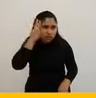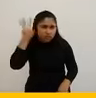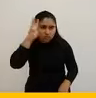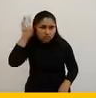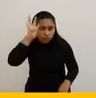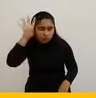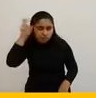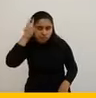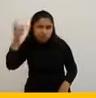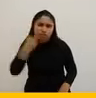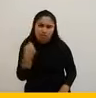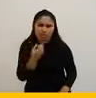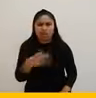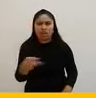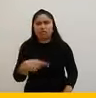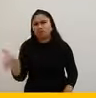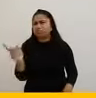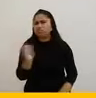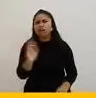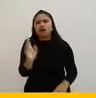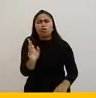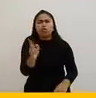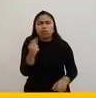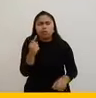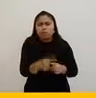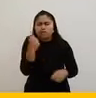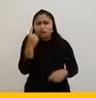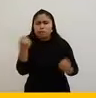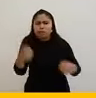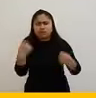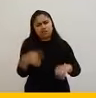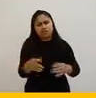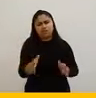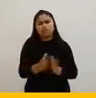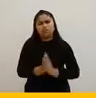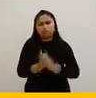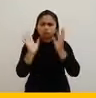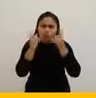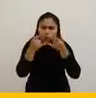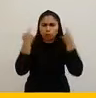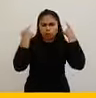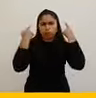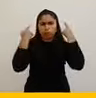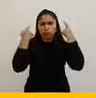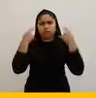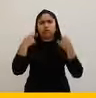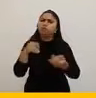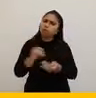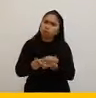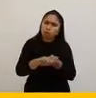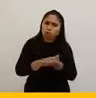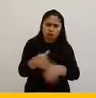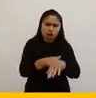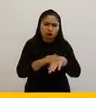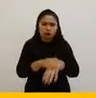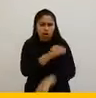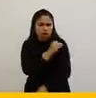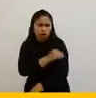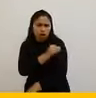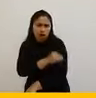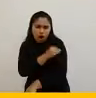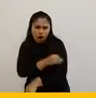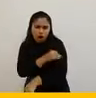E quando fizerem, saiam portando as máscaras faciais e utilizem sempre o álcool gel